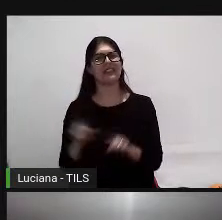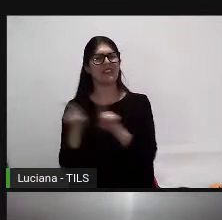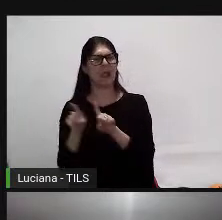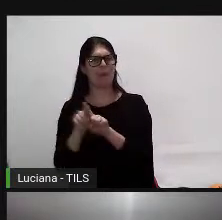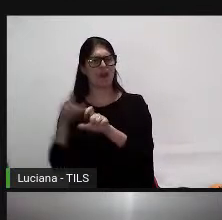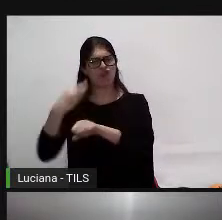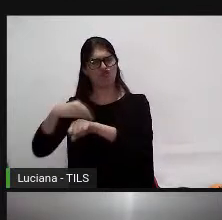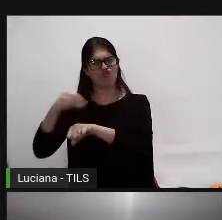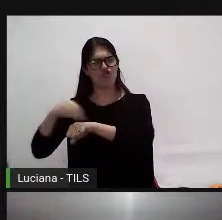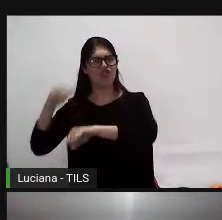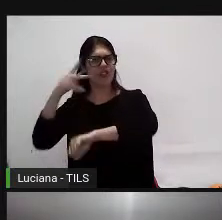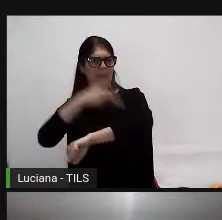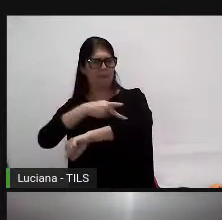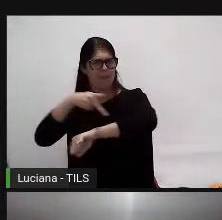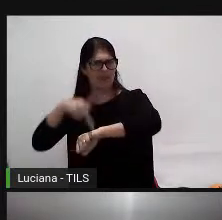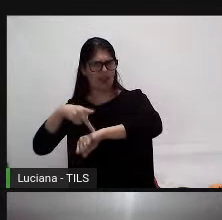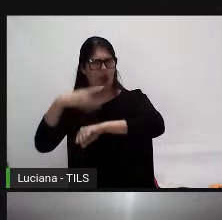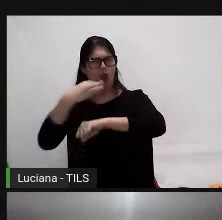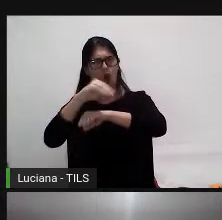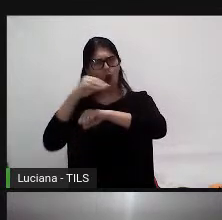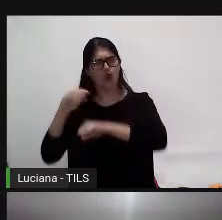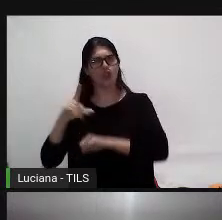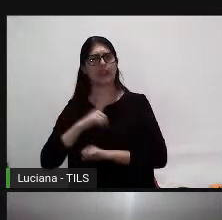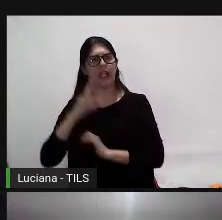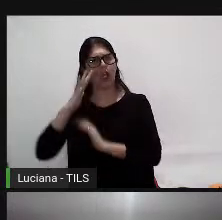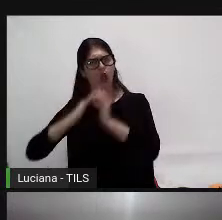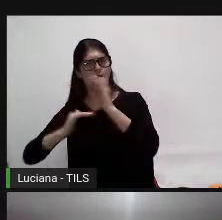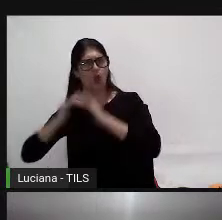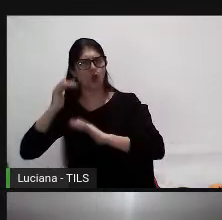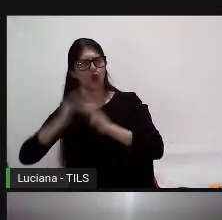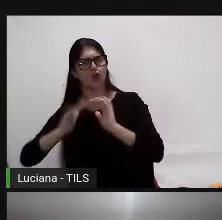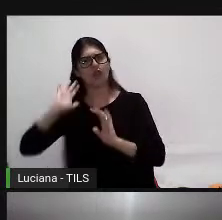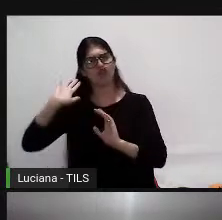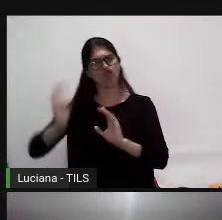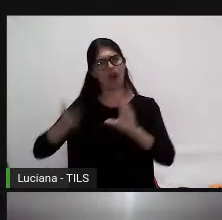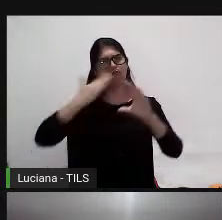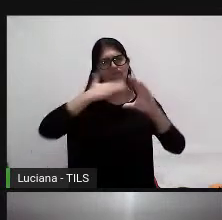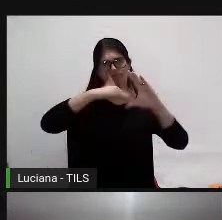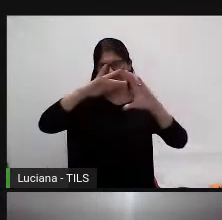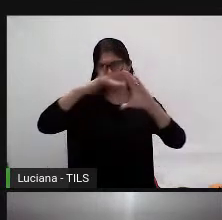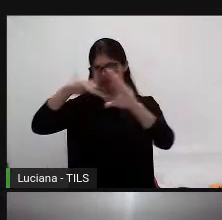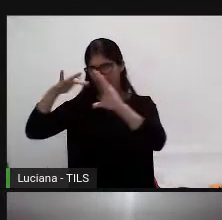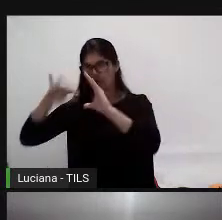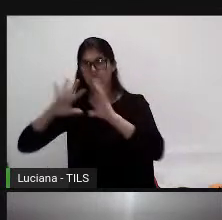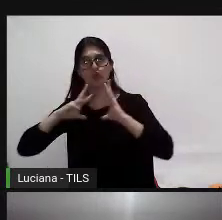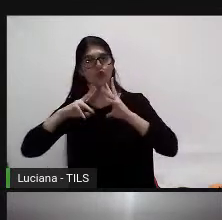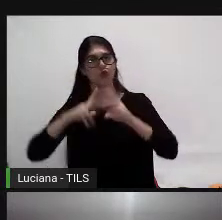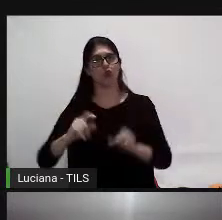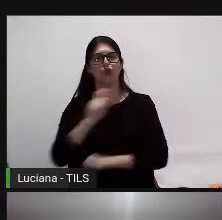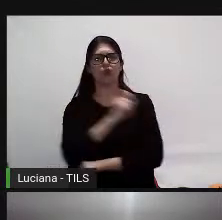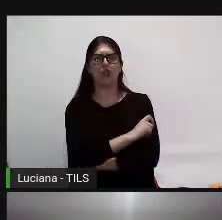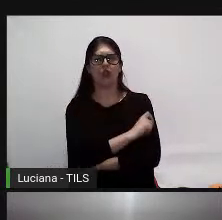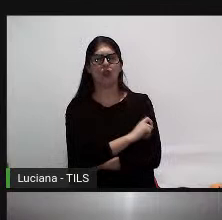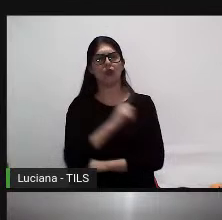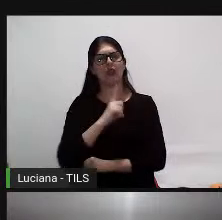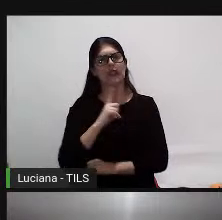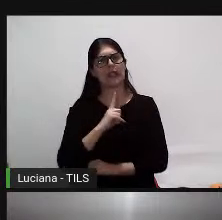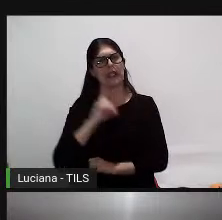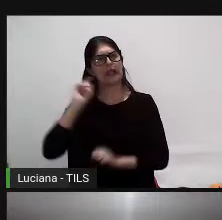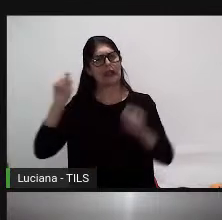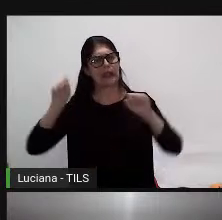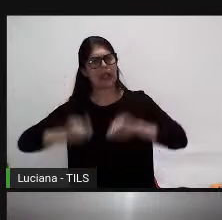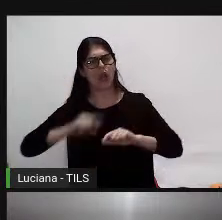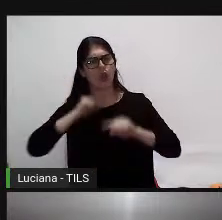também foram construídas e enviadas para vocês, para poderem sanar dúvidas que